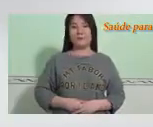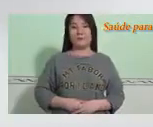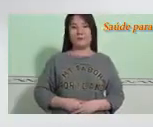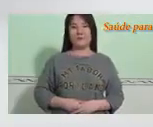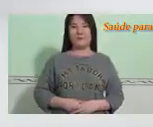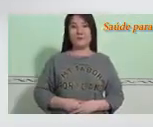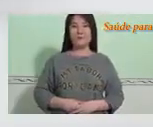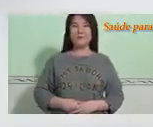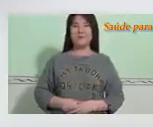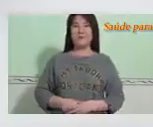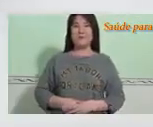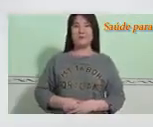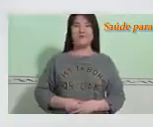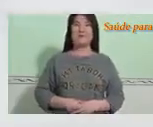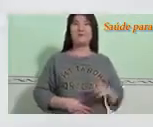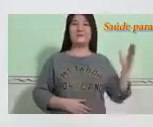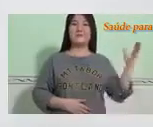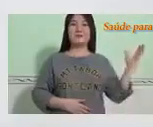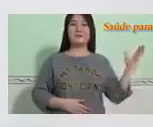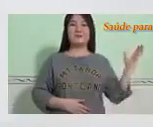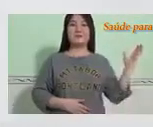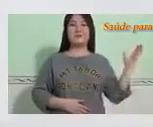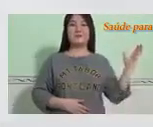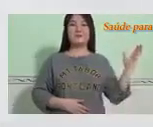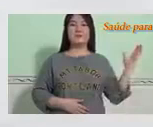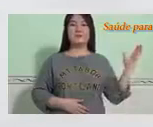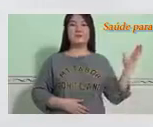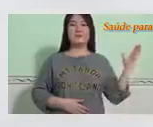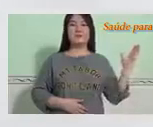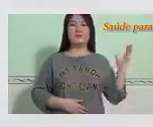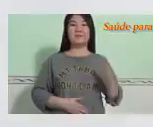podendo provocar também alterações de humor.